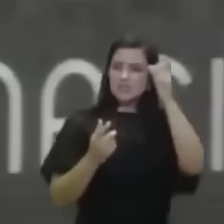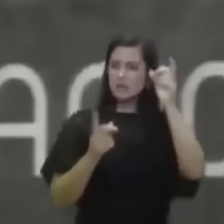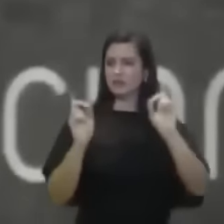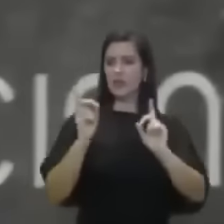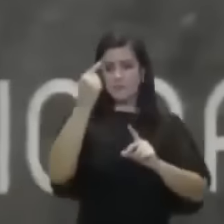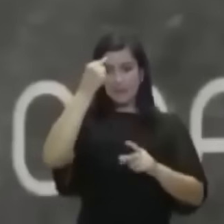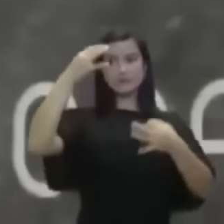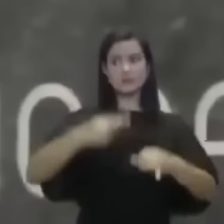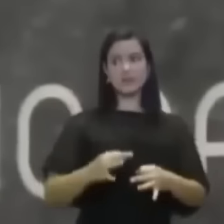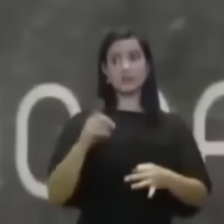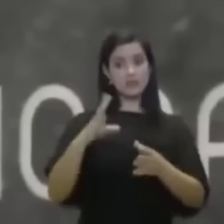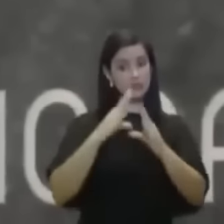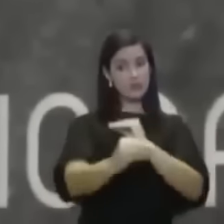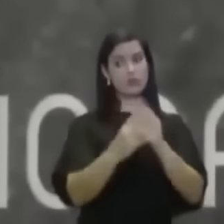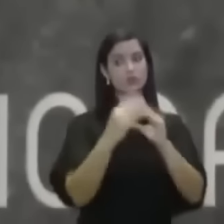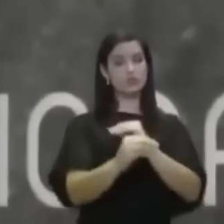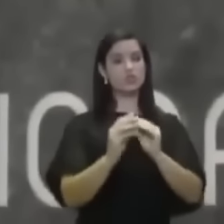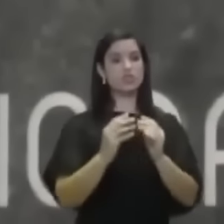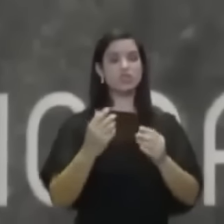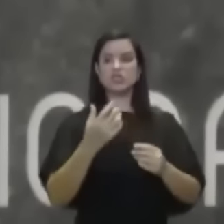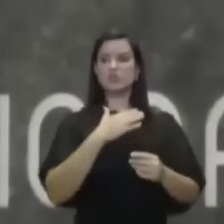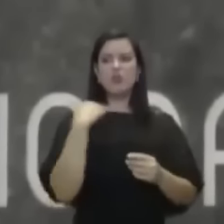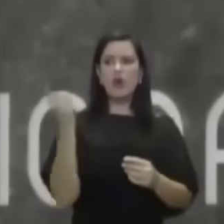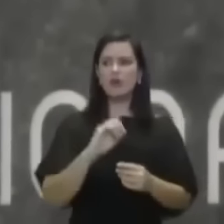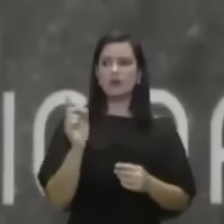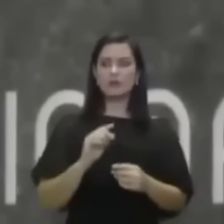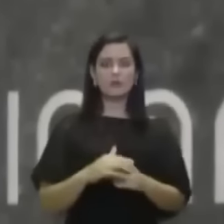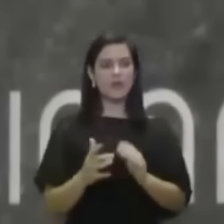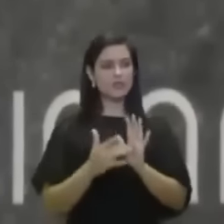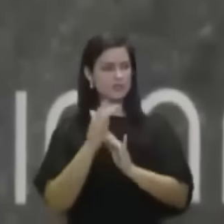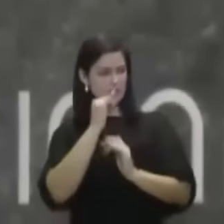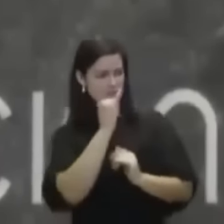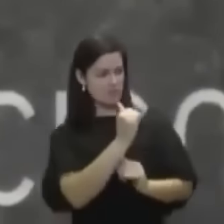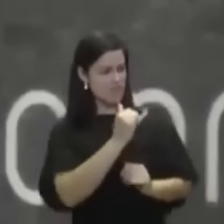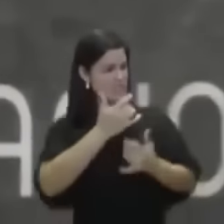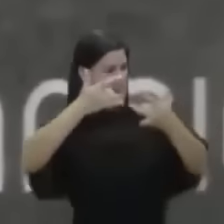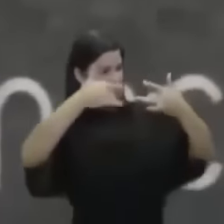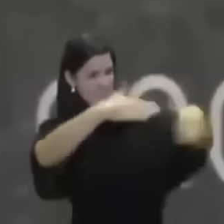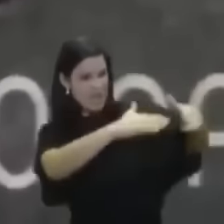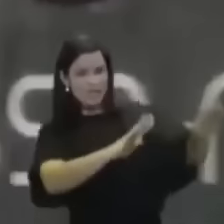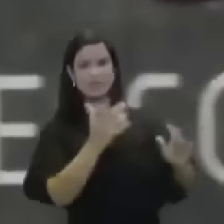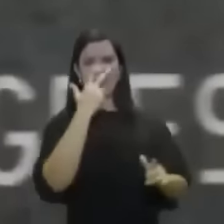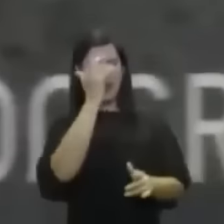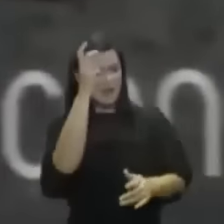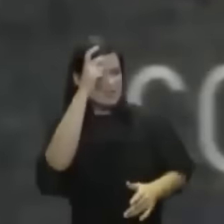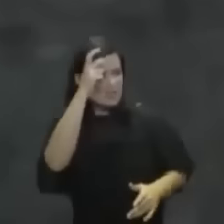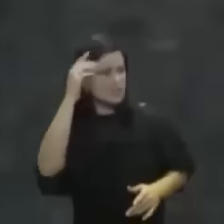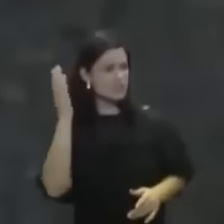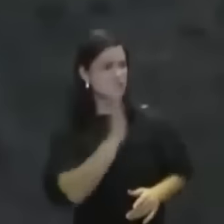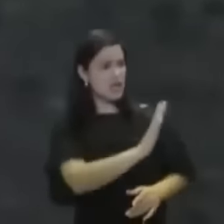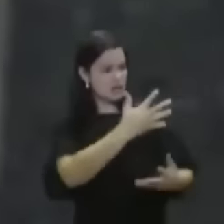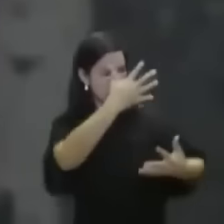pensa melhor, fuja desse caminho de morte. E diz a Bíblia que Jesus olhou para ele e diz: arreda, Satanás, és para mim causa de